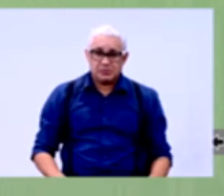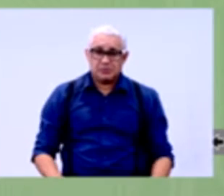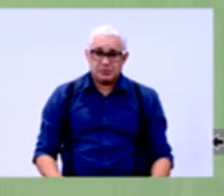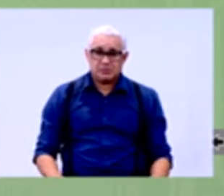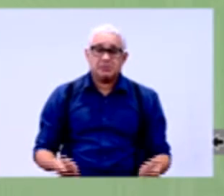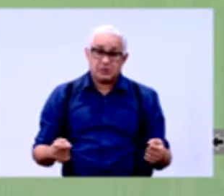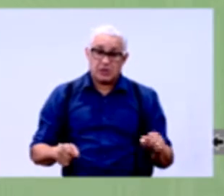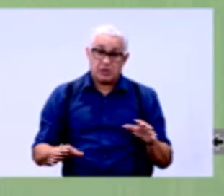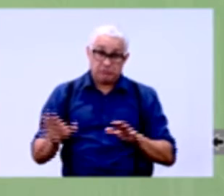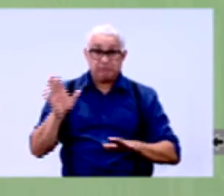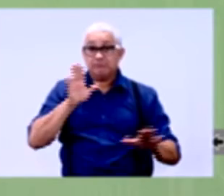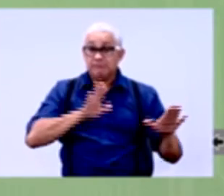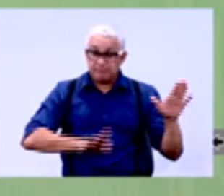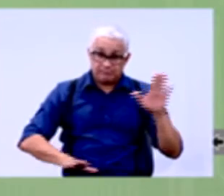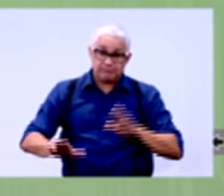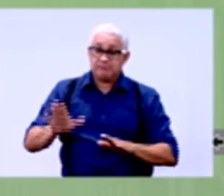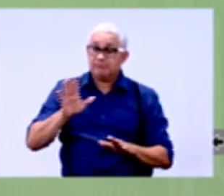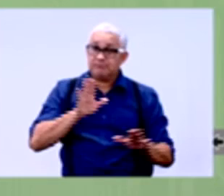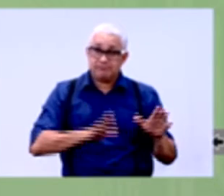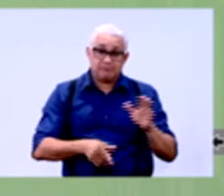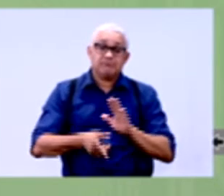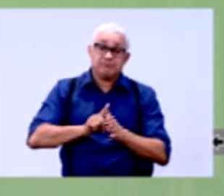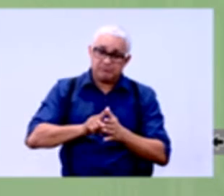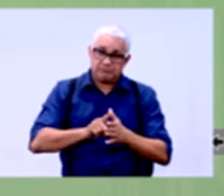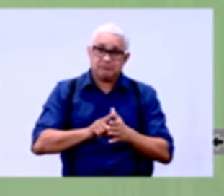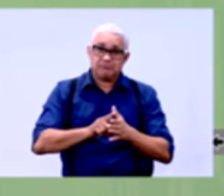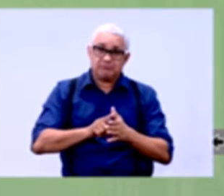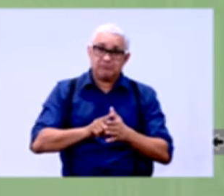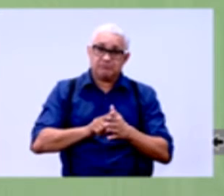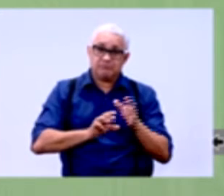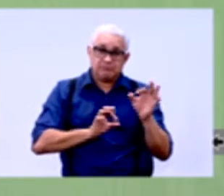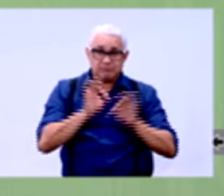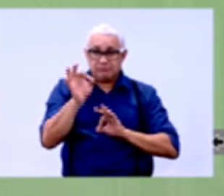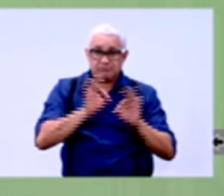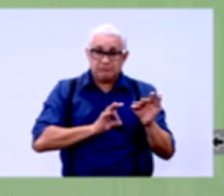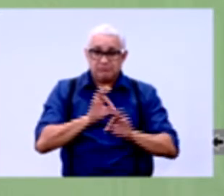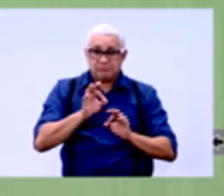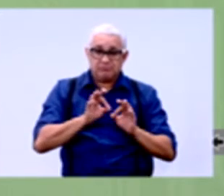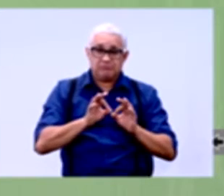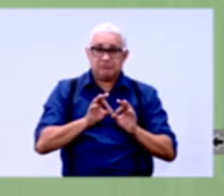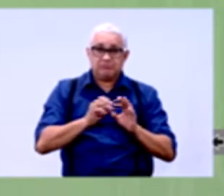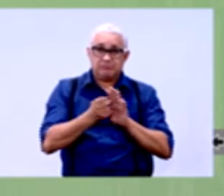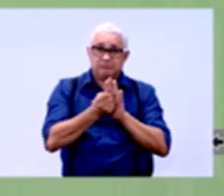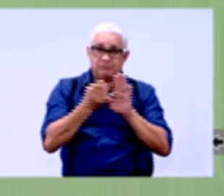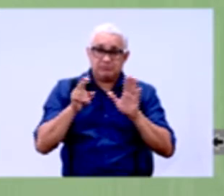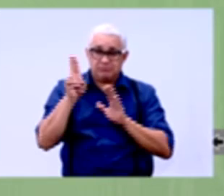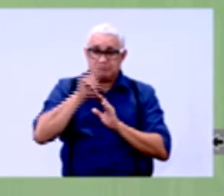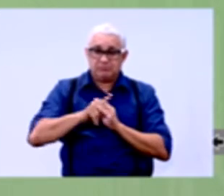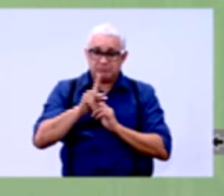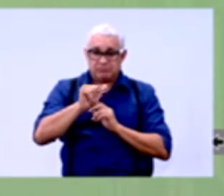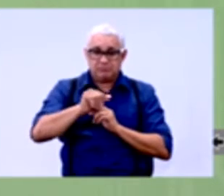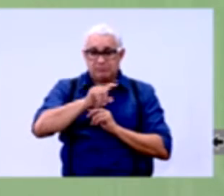tem que ser bem avaliado antes de construirmos uma aplicação utilizando esse padrão.